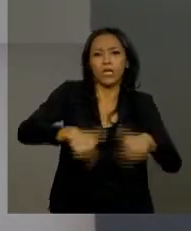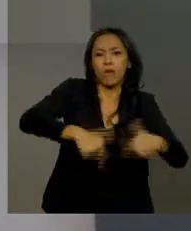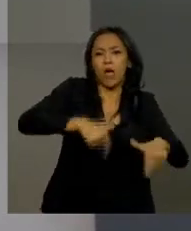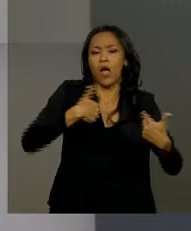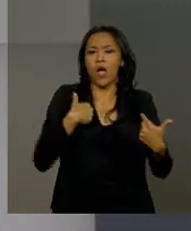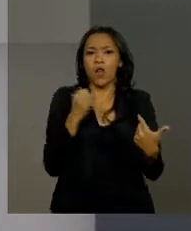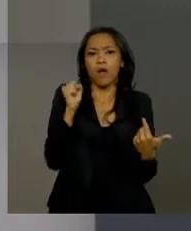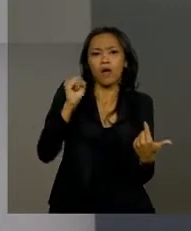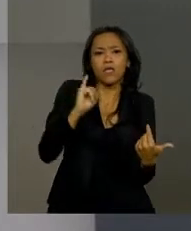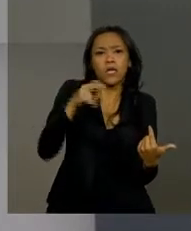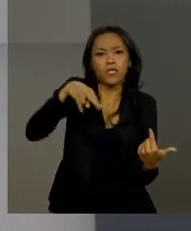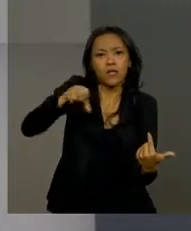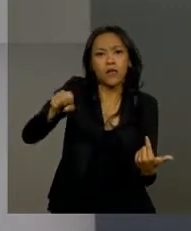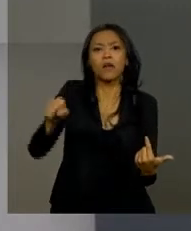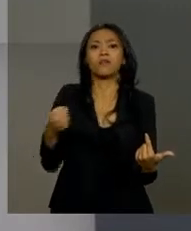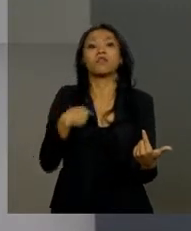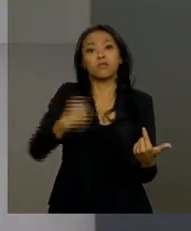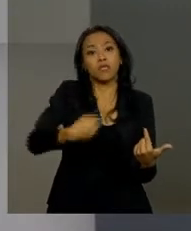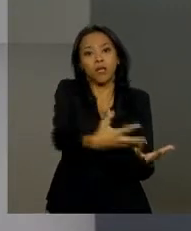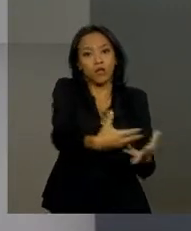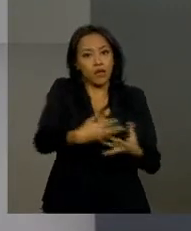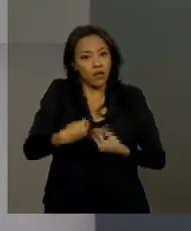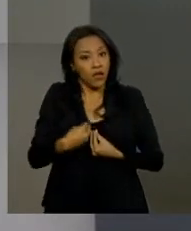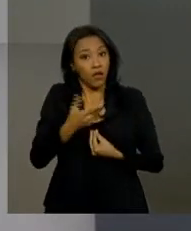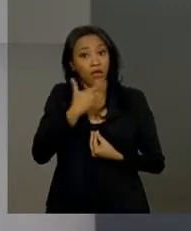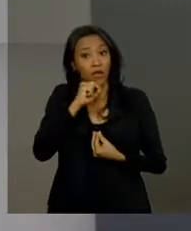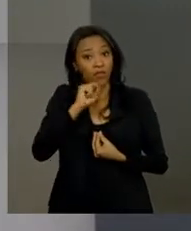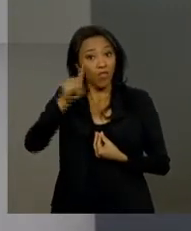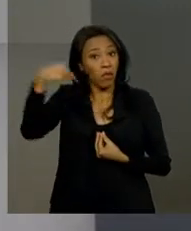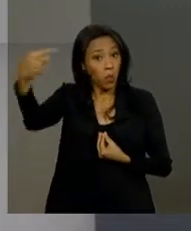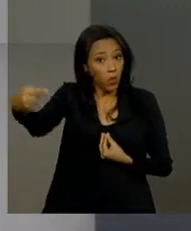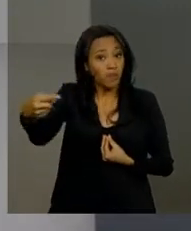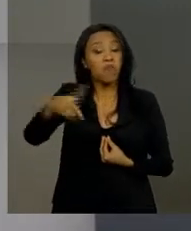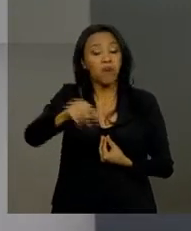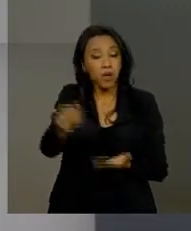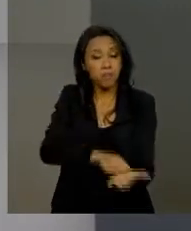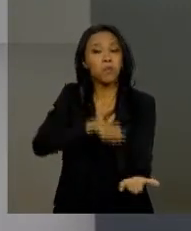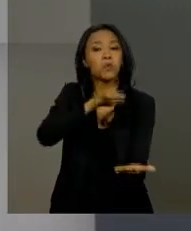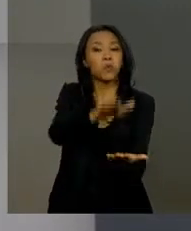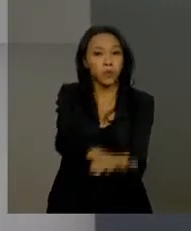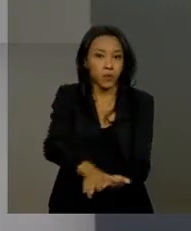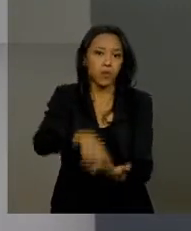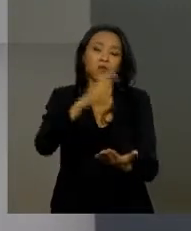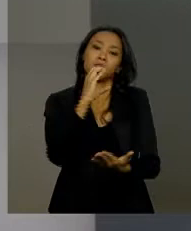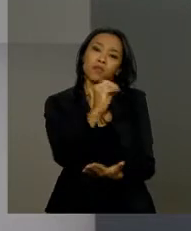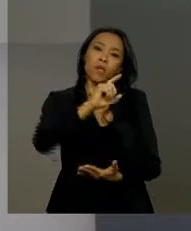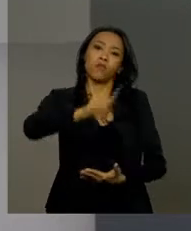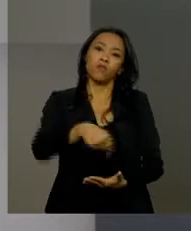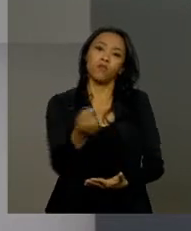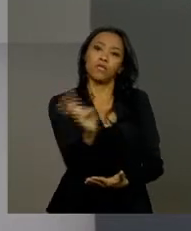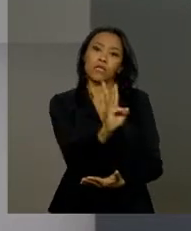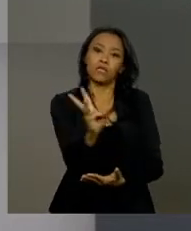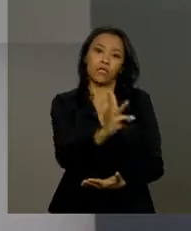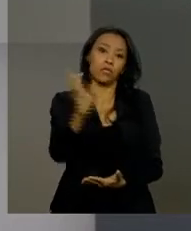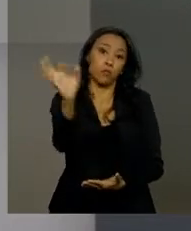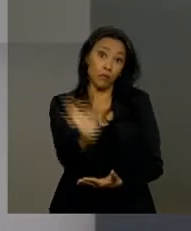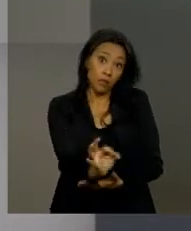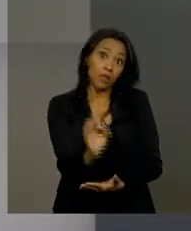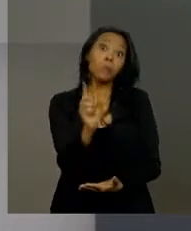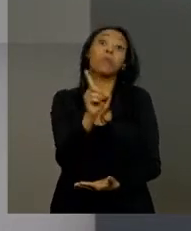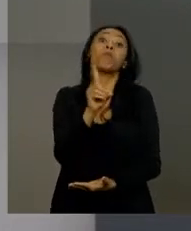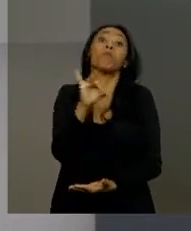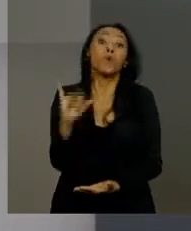recolhida pelos empregadores quem deixar para depois vai pagar uma multa de 0,33 por cento por